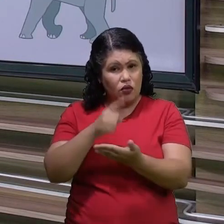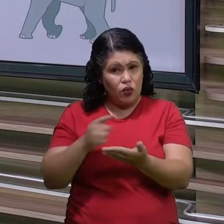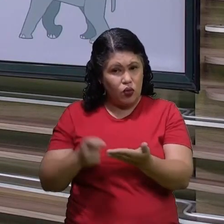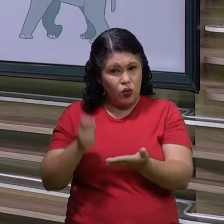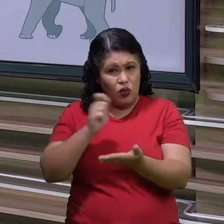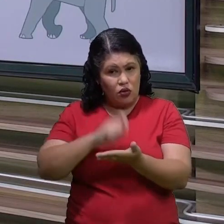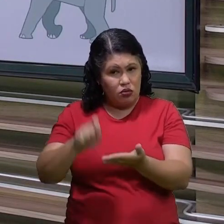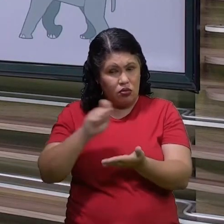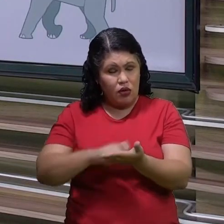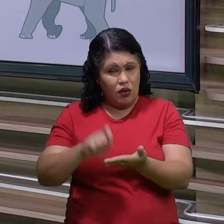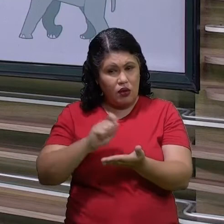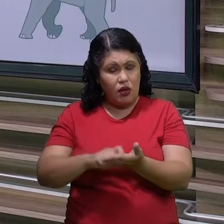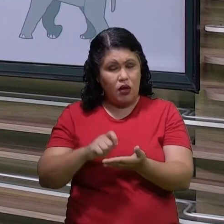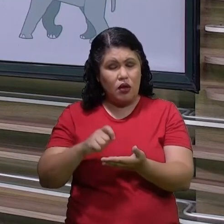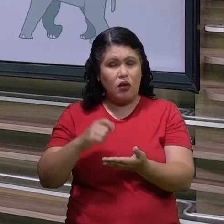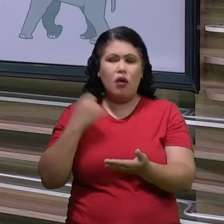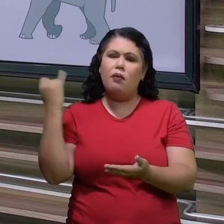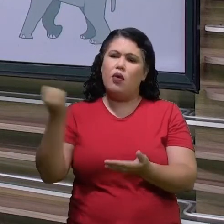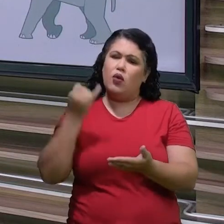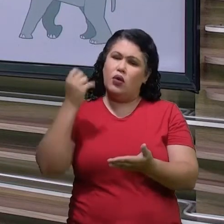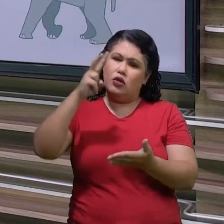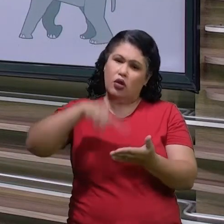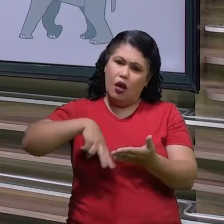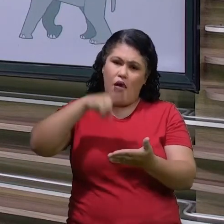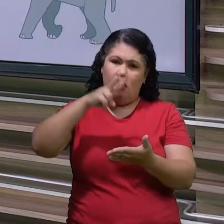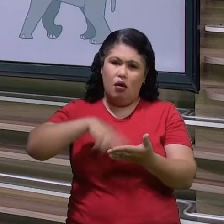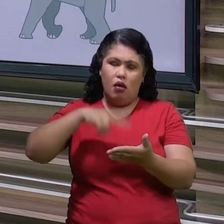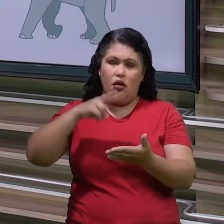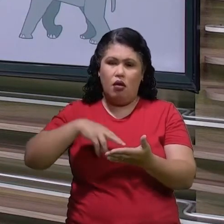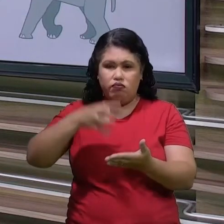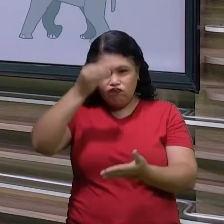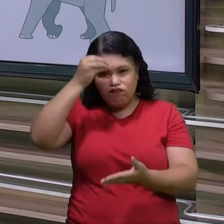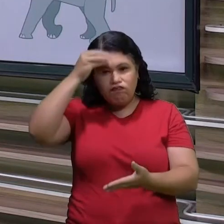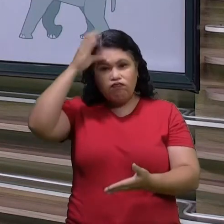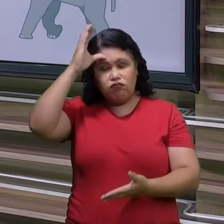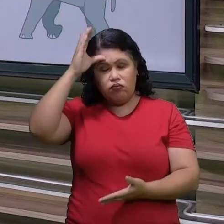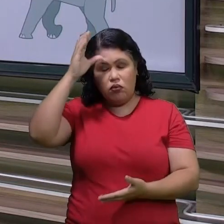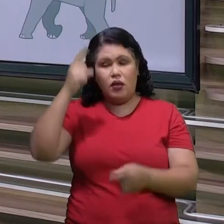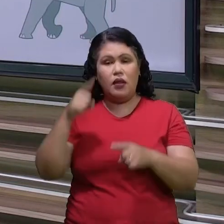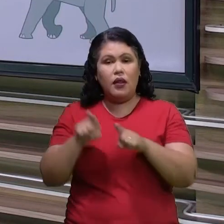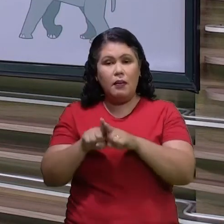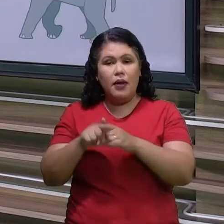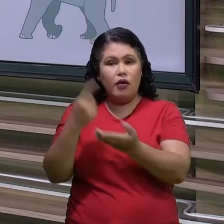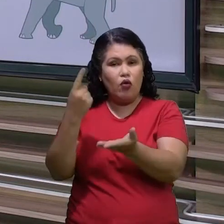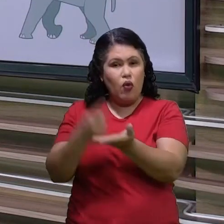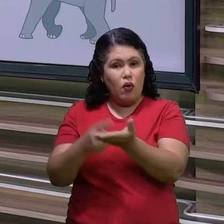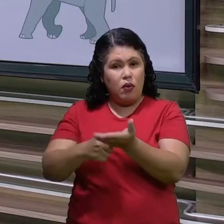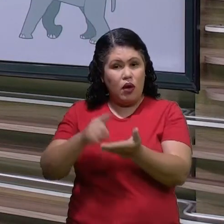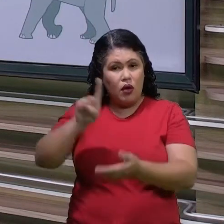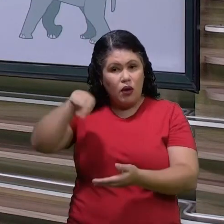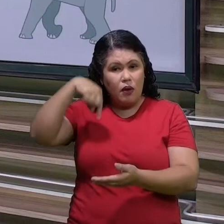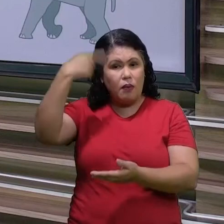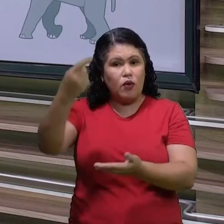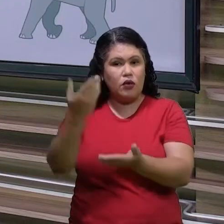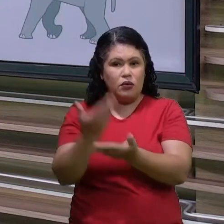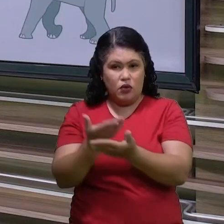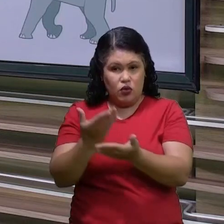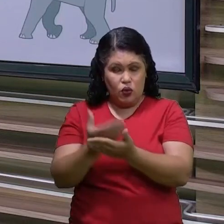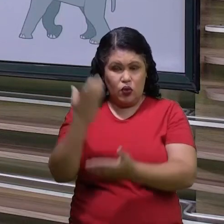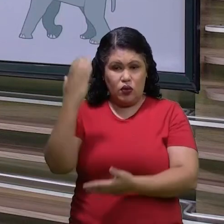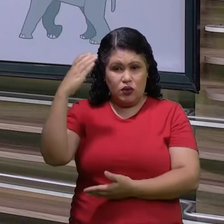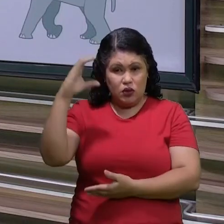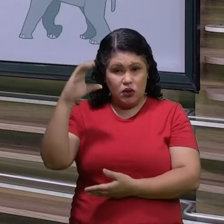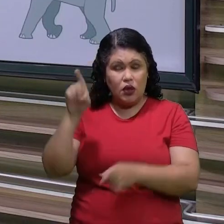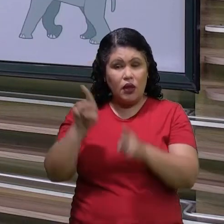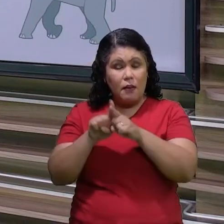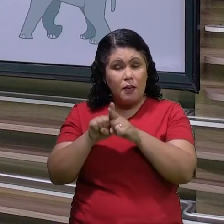leitura sobre esse conteúdo de hoje. E aí eu convido vocês para a próxima aula, que nós vamos tratar também de animais, mas